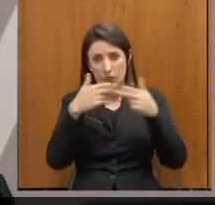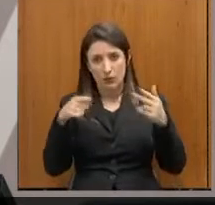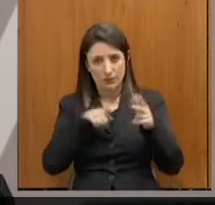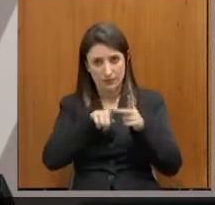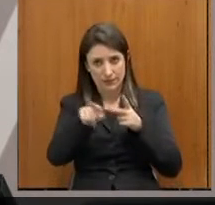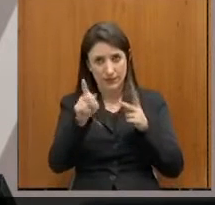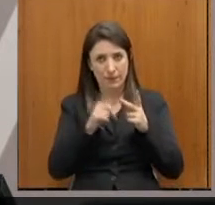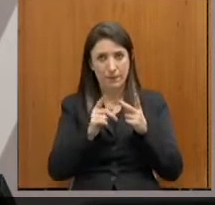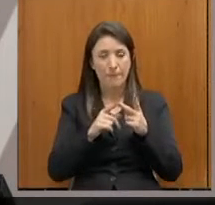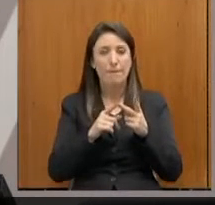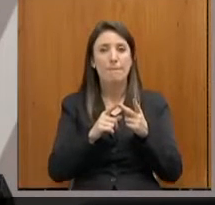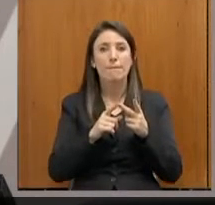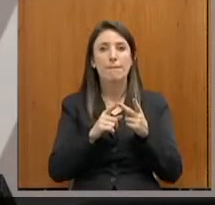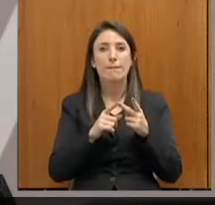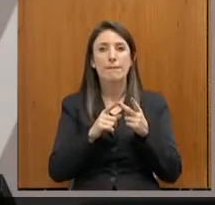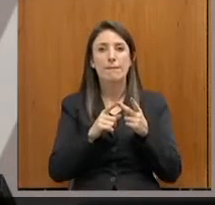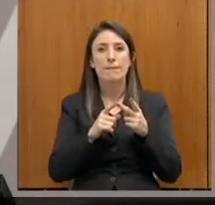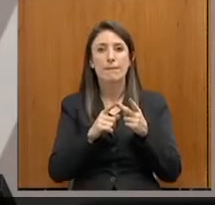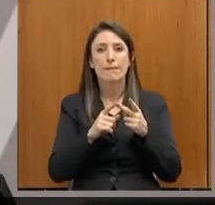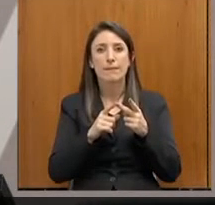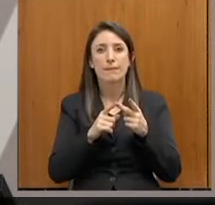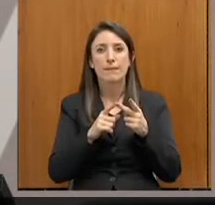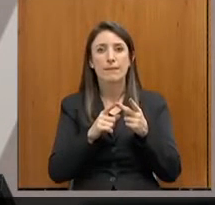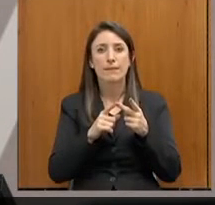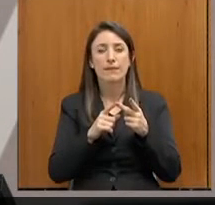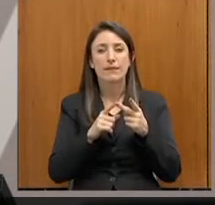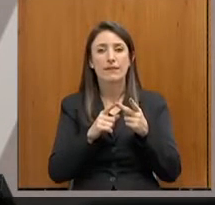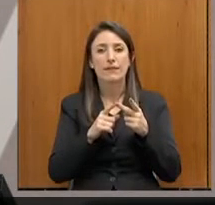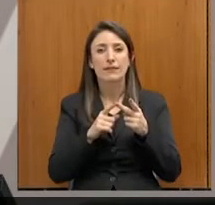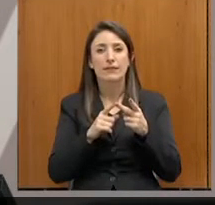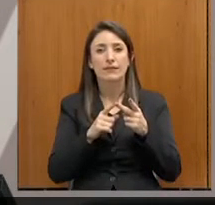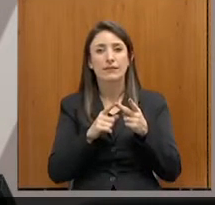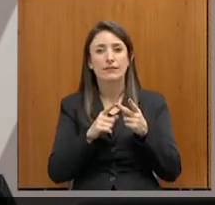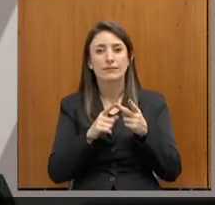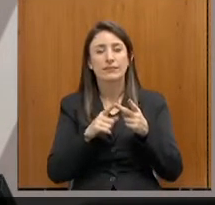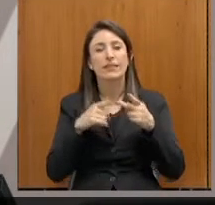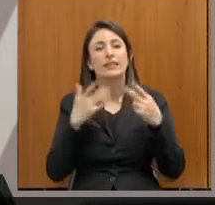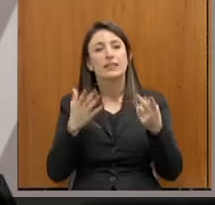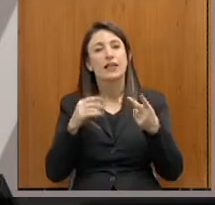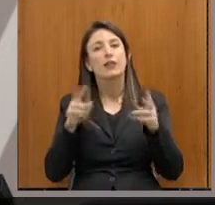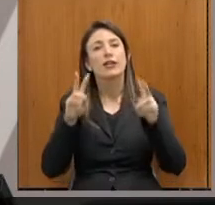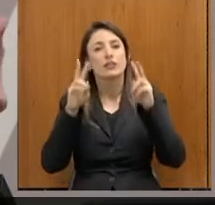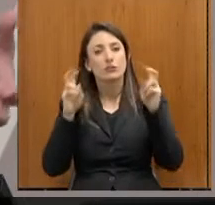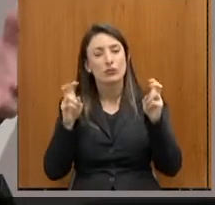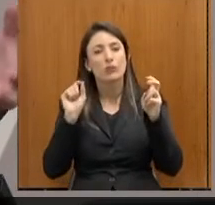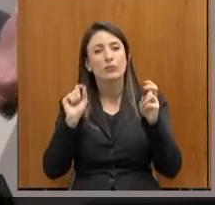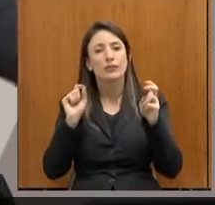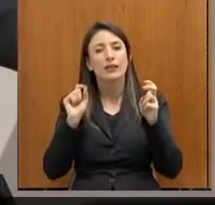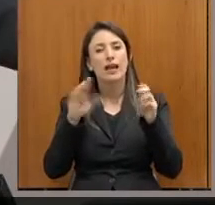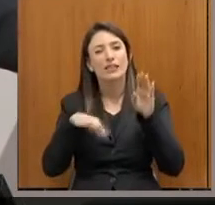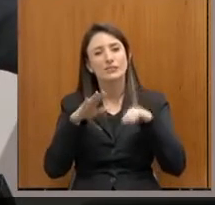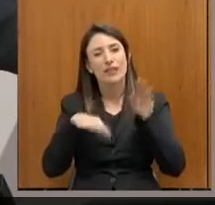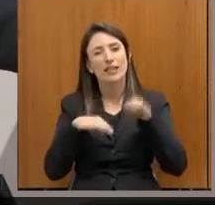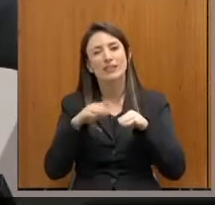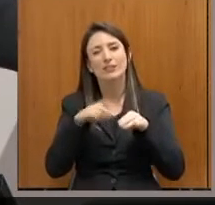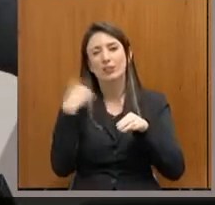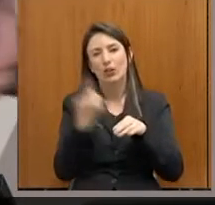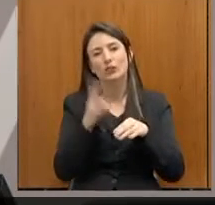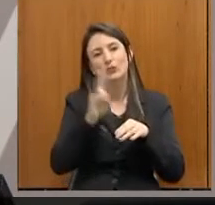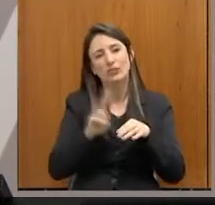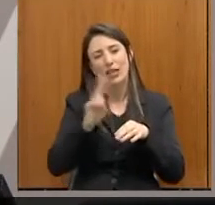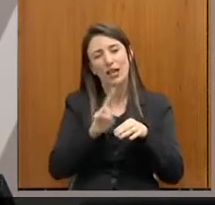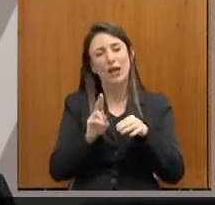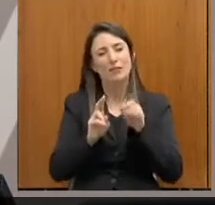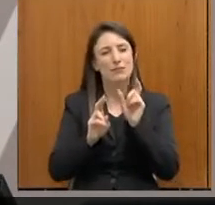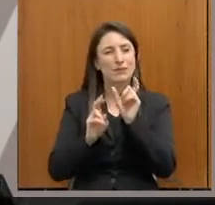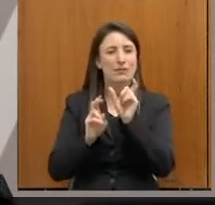aí já em atenção a parte das pessoas que nos acompanham em relação a termos que são muitas vezes utilizados a gente sabe que o mundo Empresarial